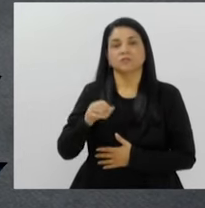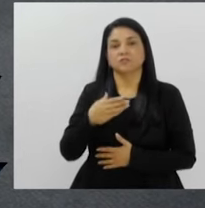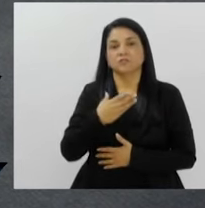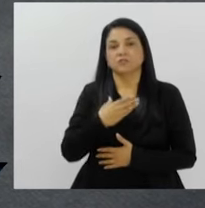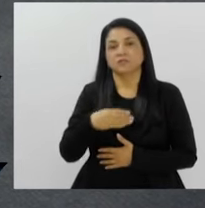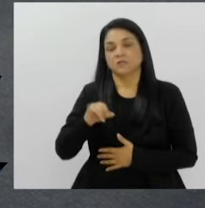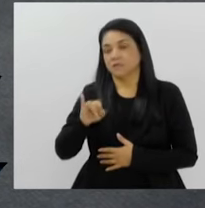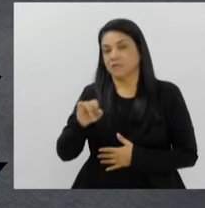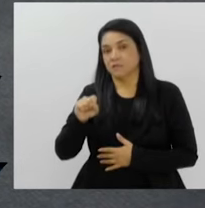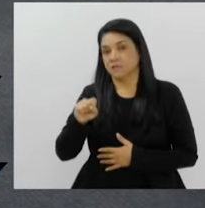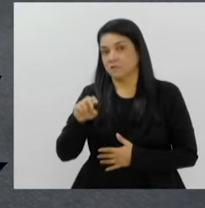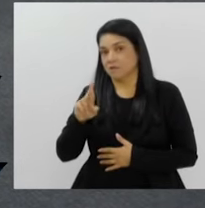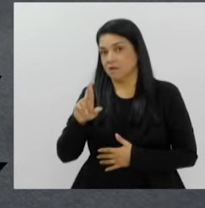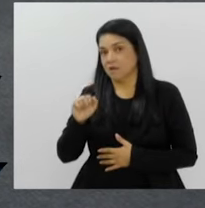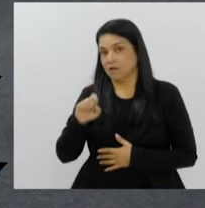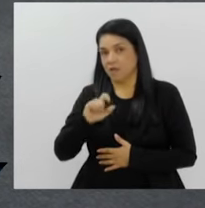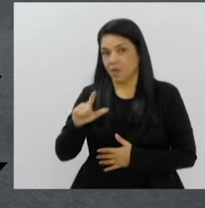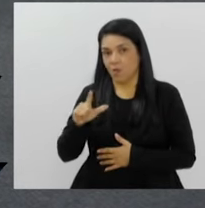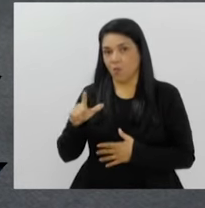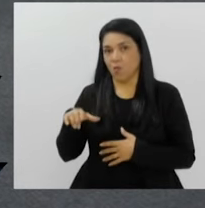senhor presidente,